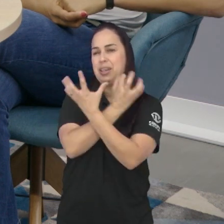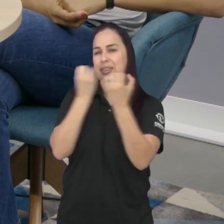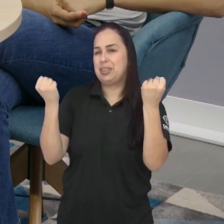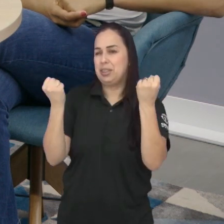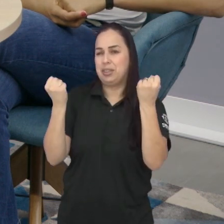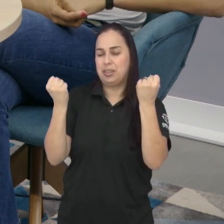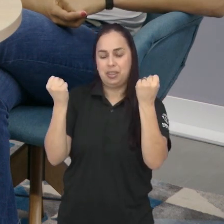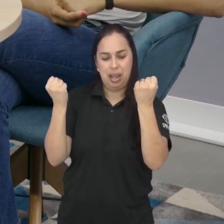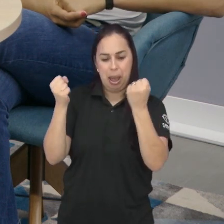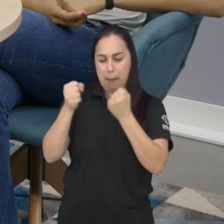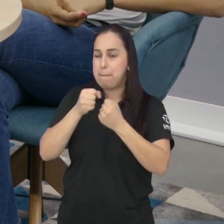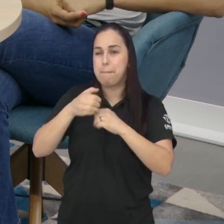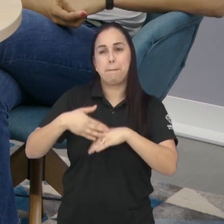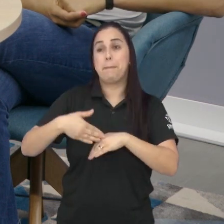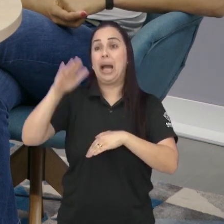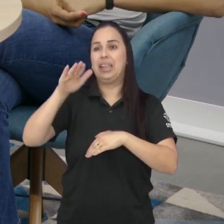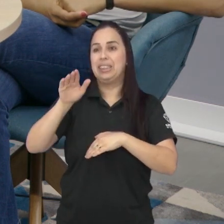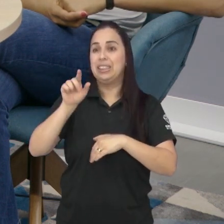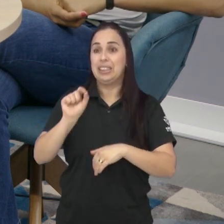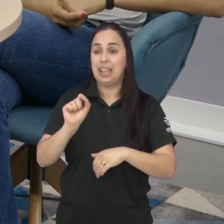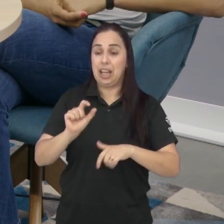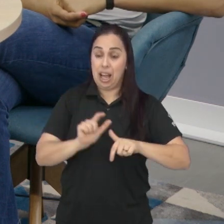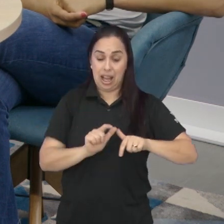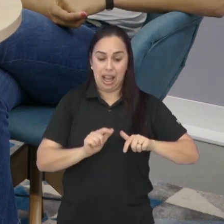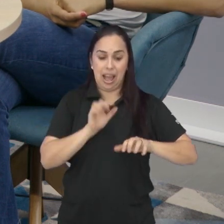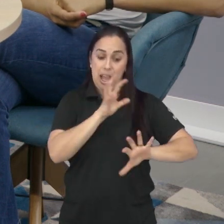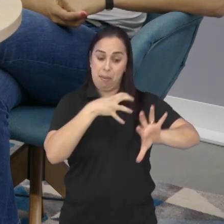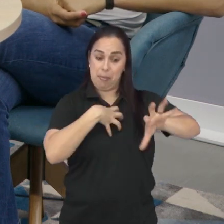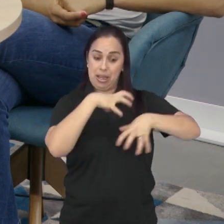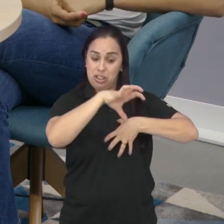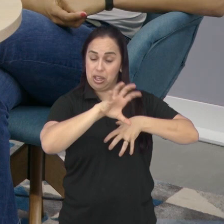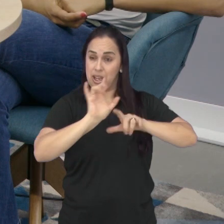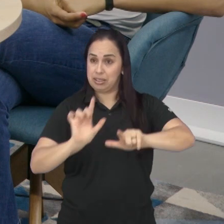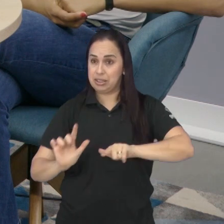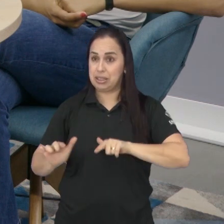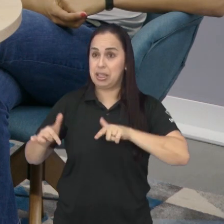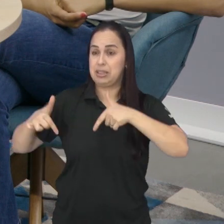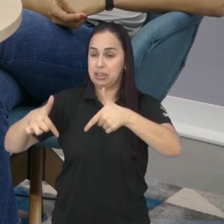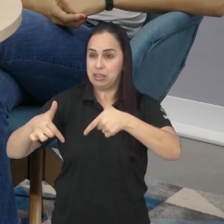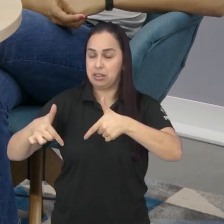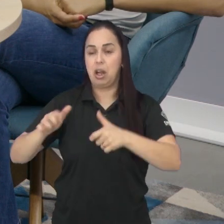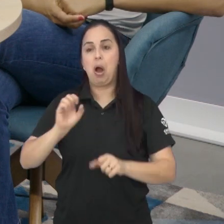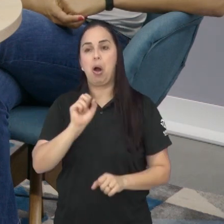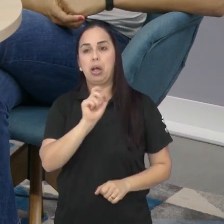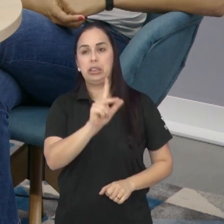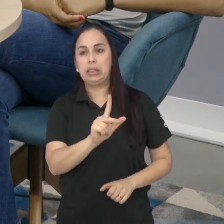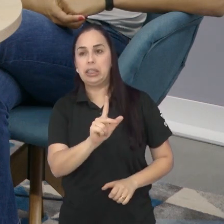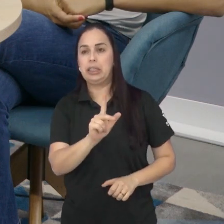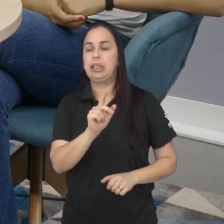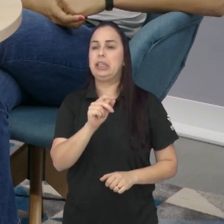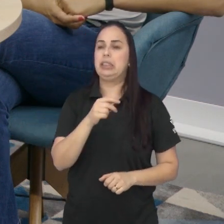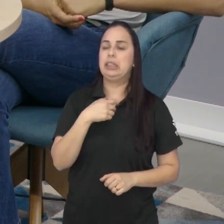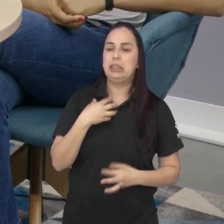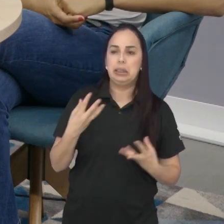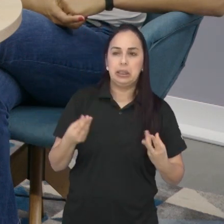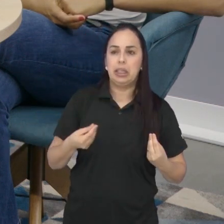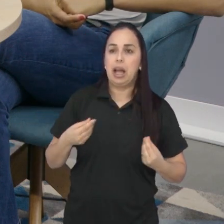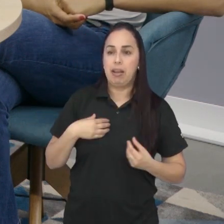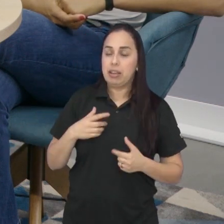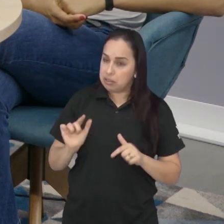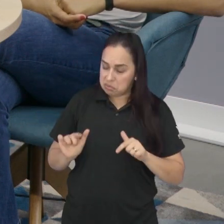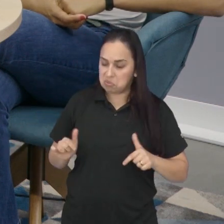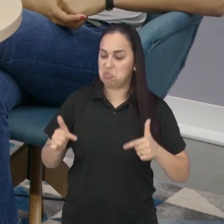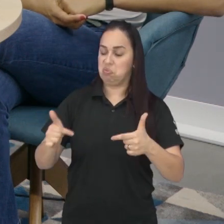uma ação junto. Sim. Vem junto com a coisa de falar, bom, isso existe, mas não é só falar não. É